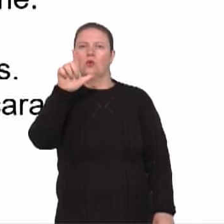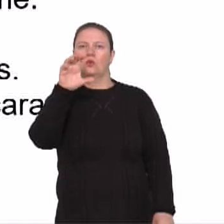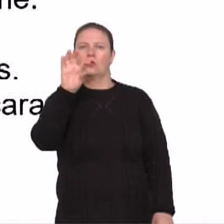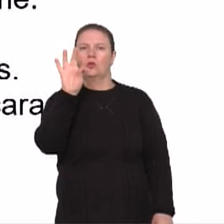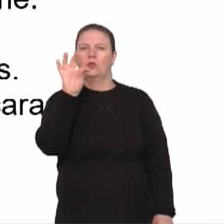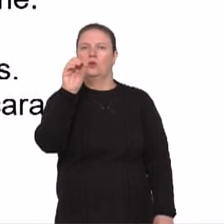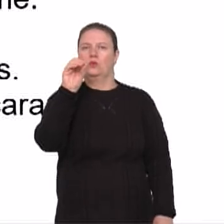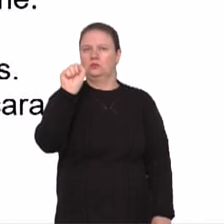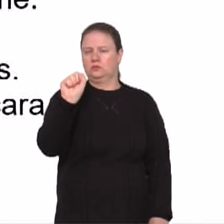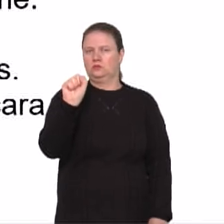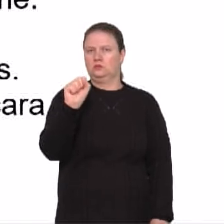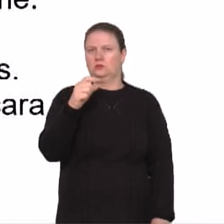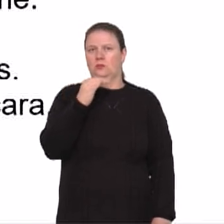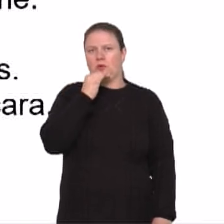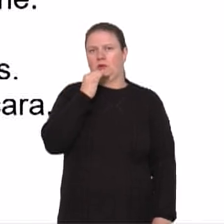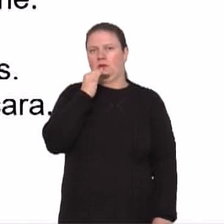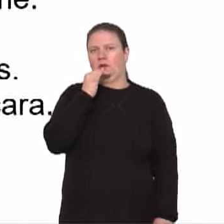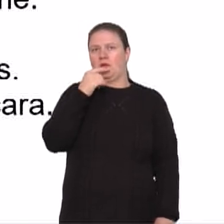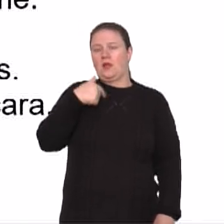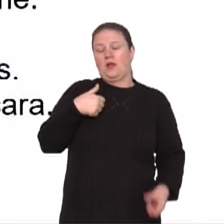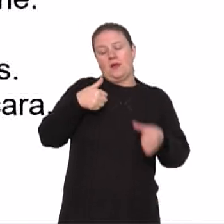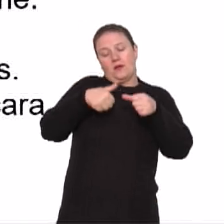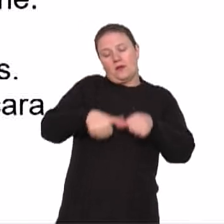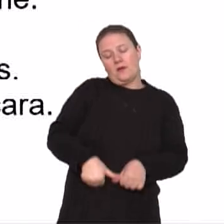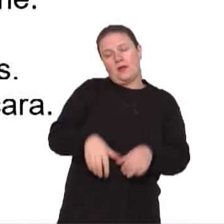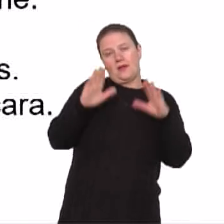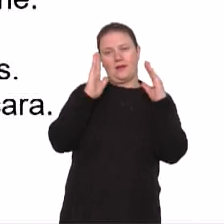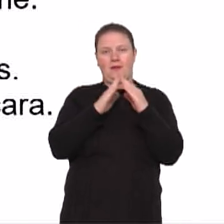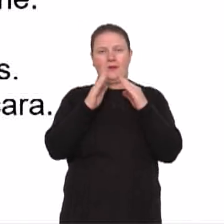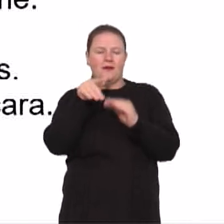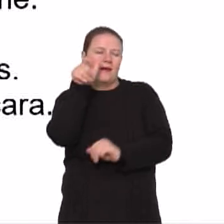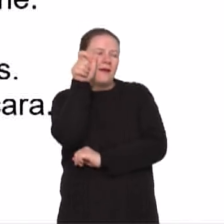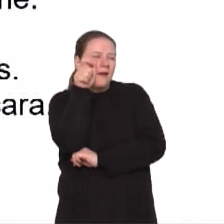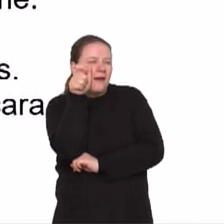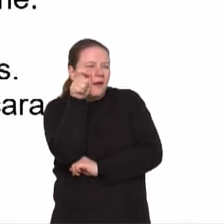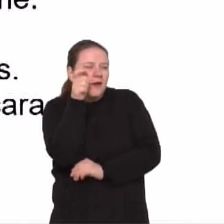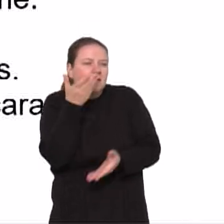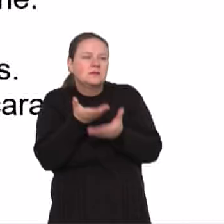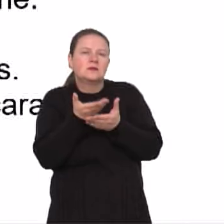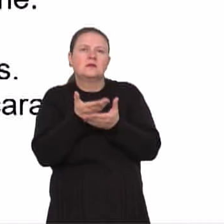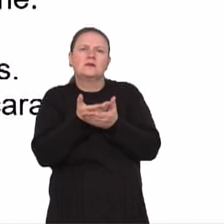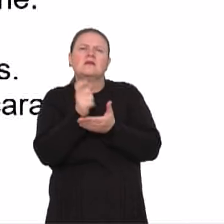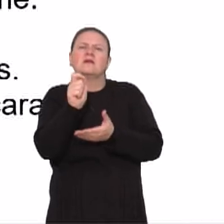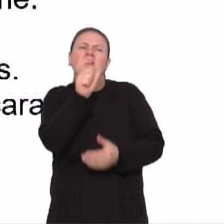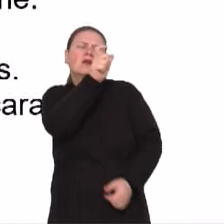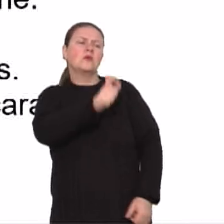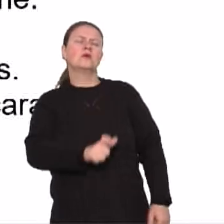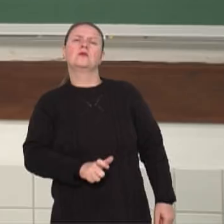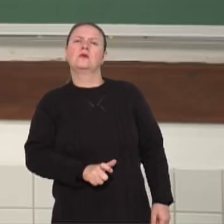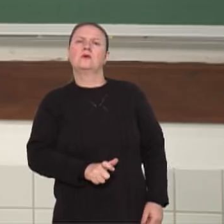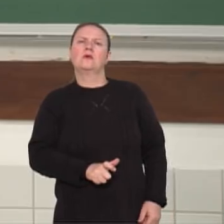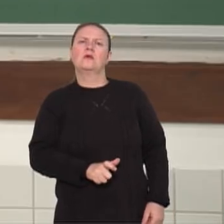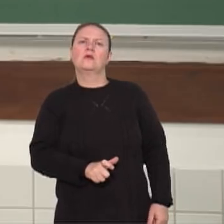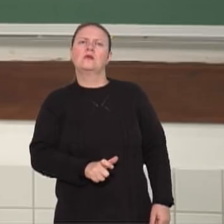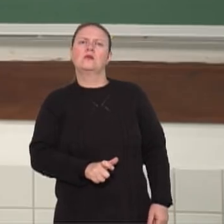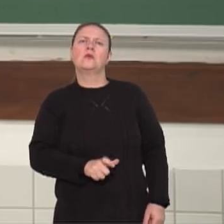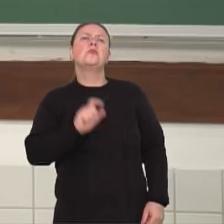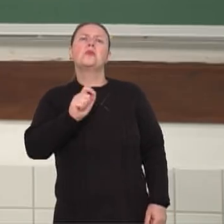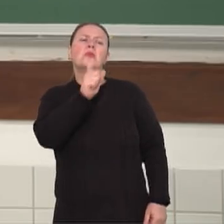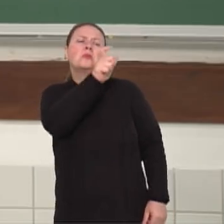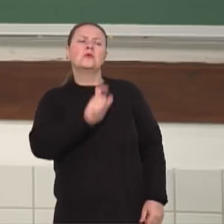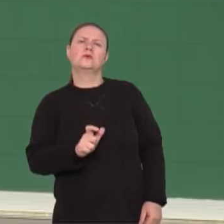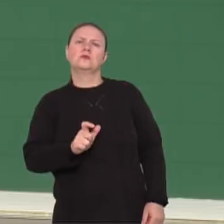primeiro exemplo, fiquei em casa assistindo às aulas. Quem fiquei em casa? A qual pessoa